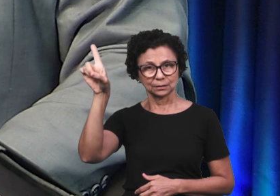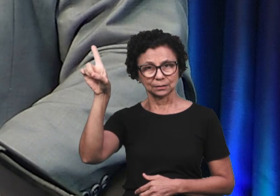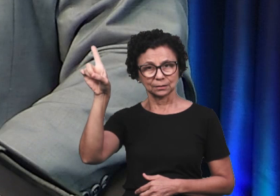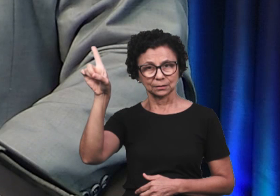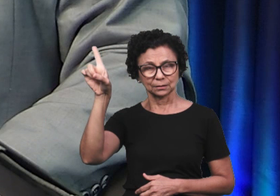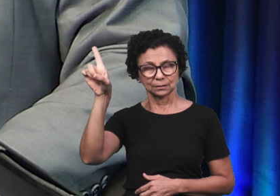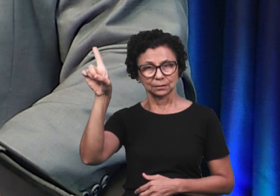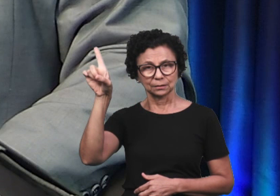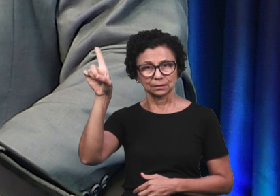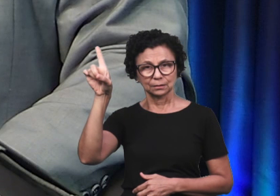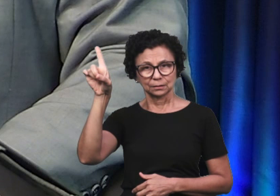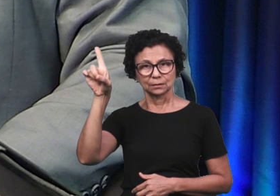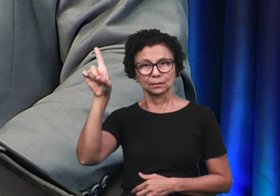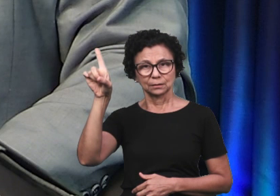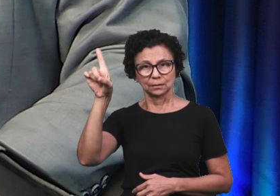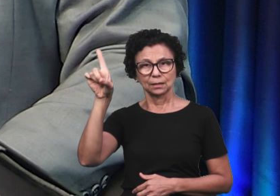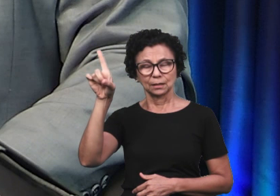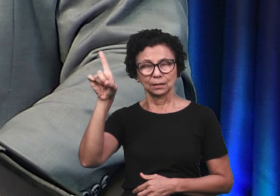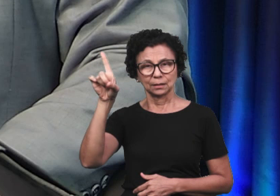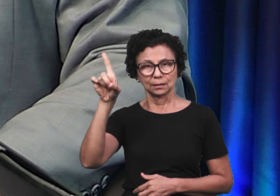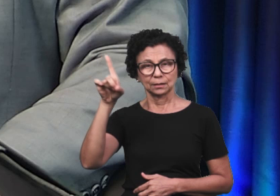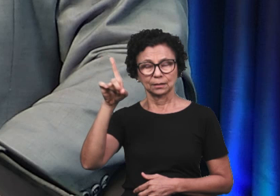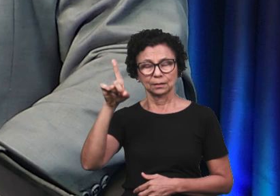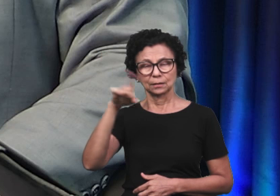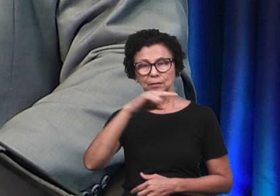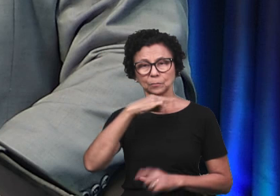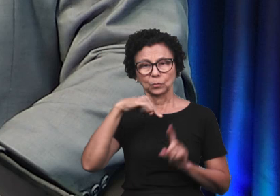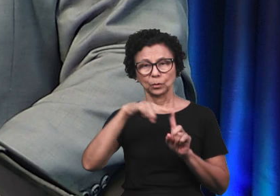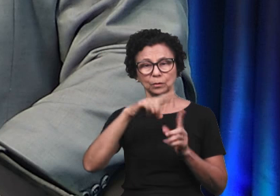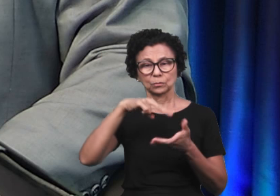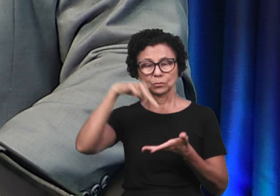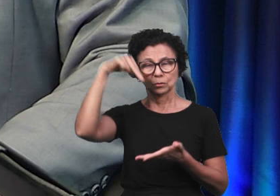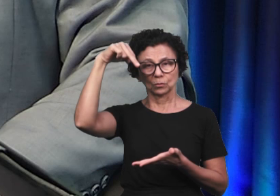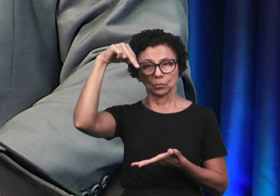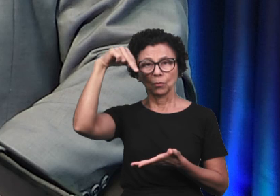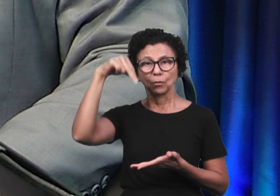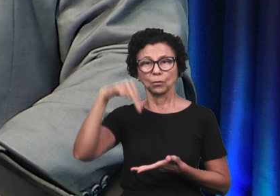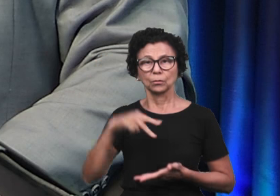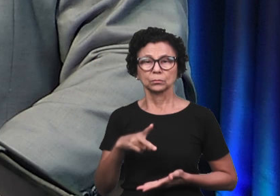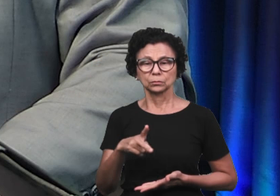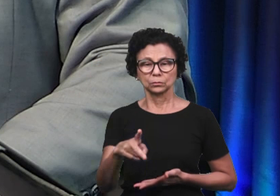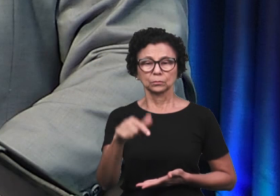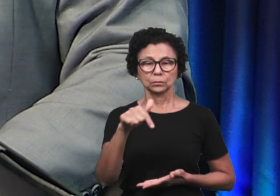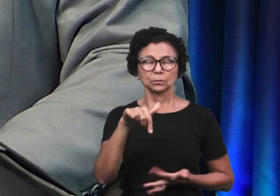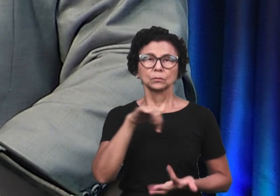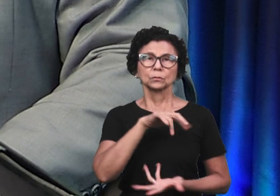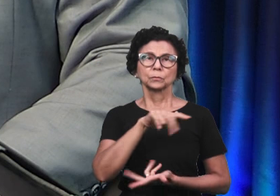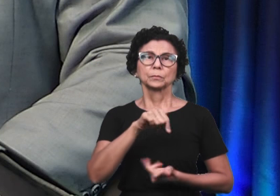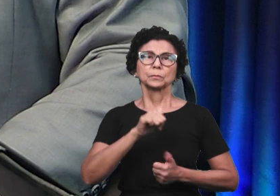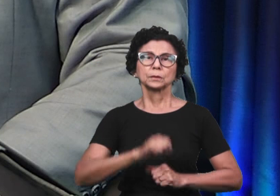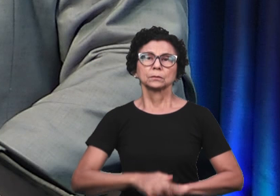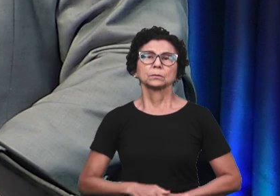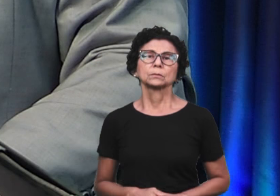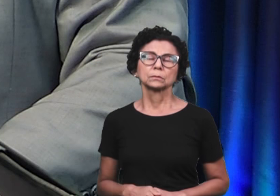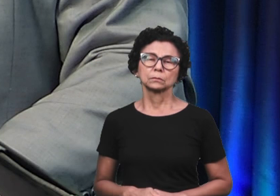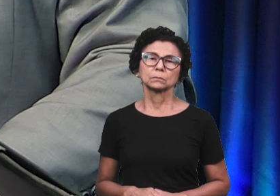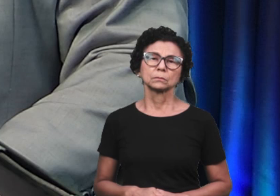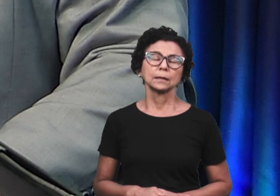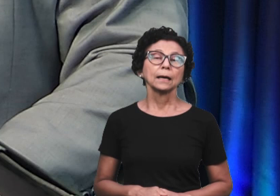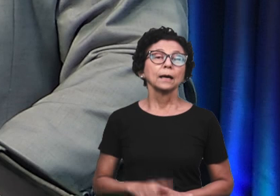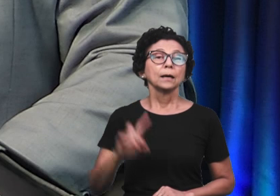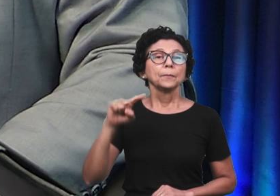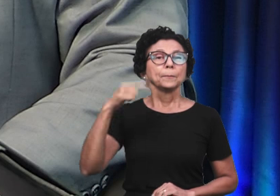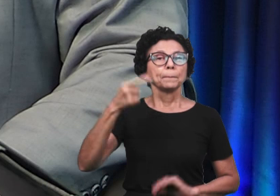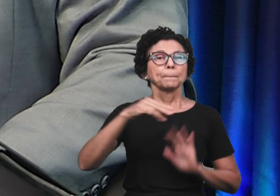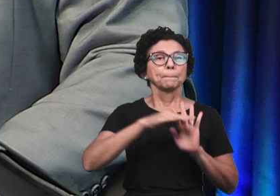que ele ressuscitou e continuou entre nós, então nós vamos estudar um pouquinho, por exemplo, no próximo